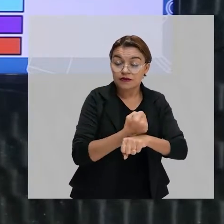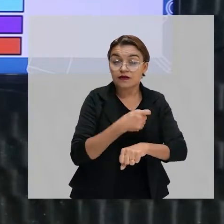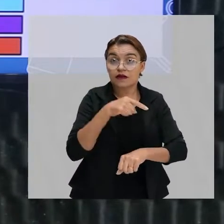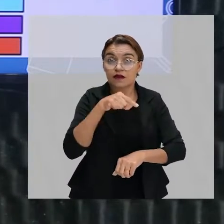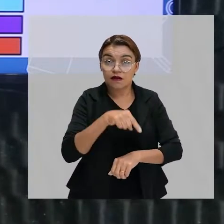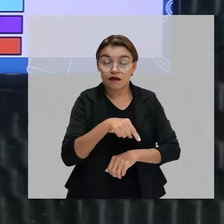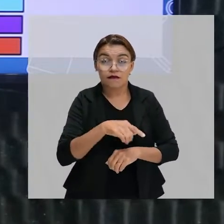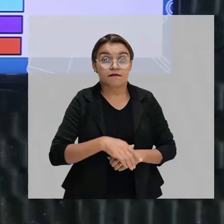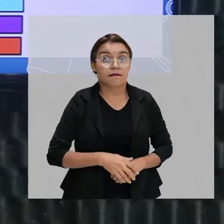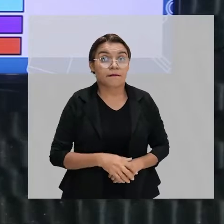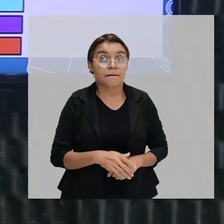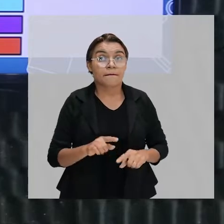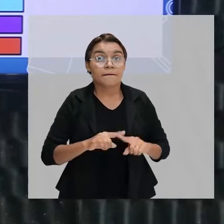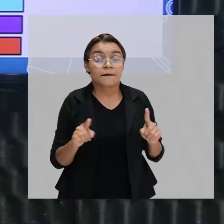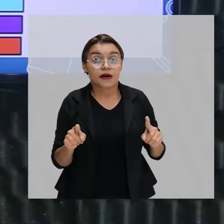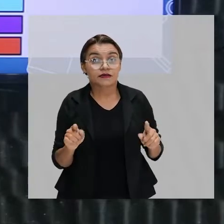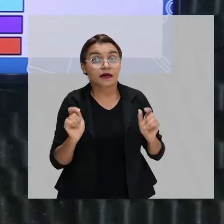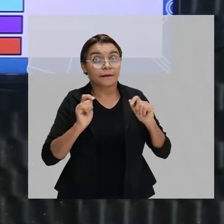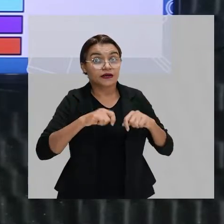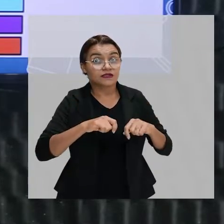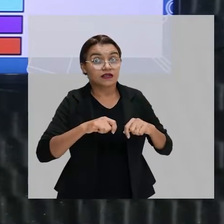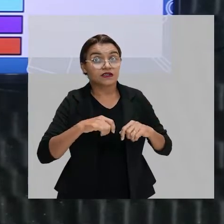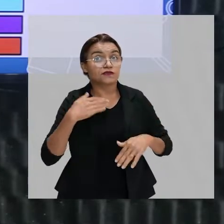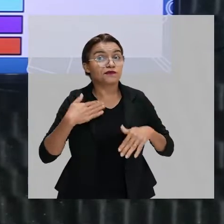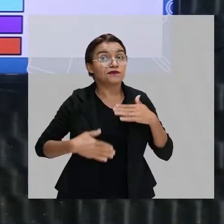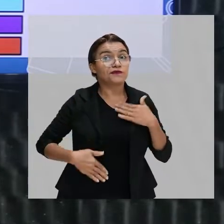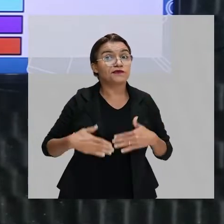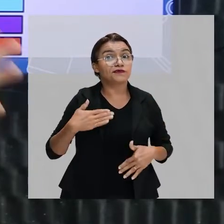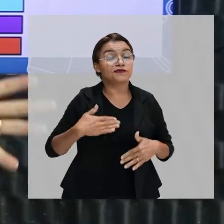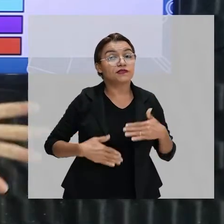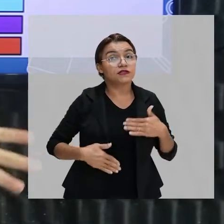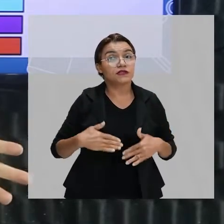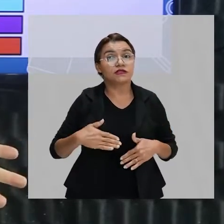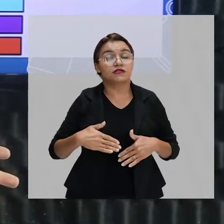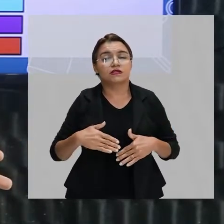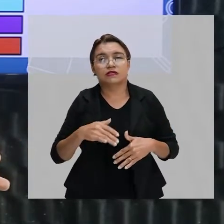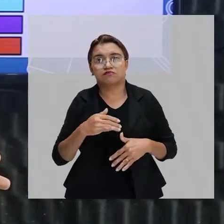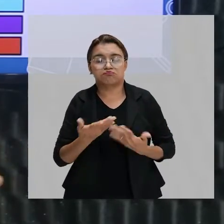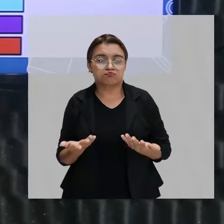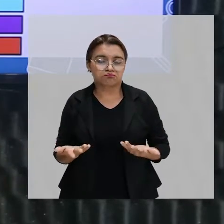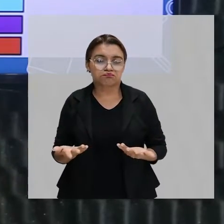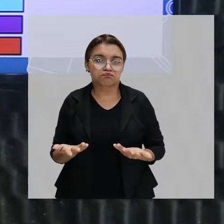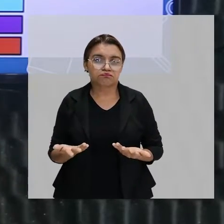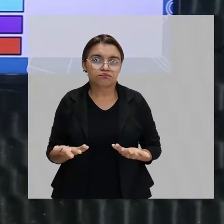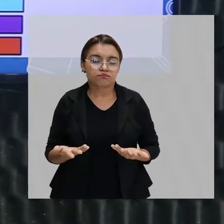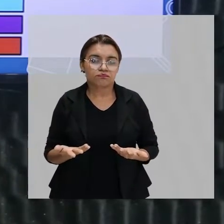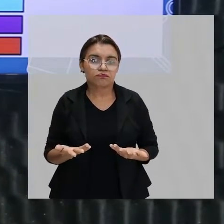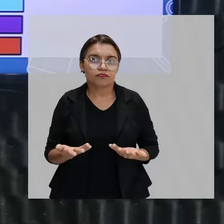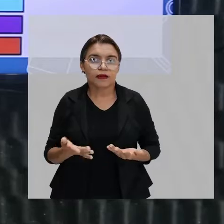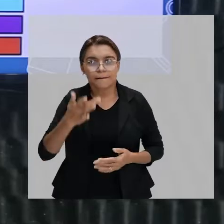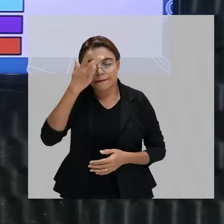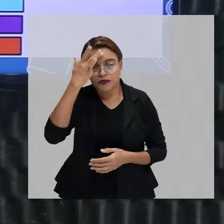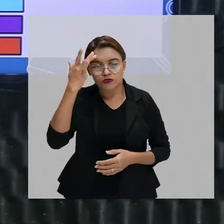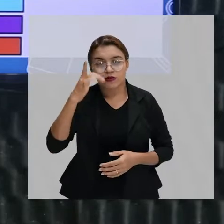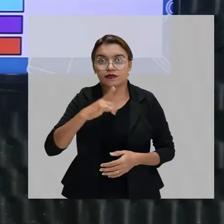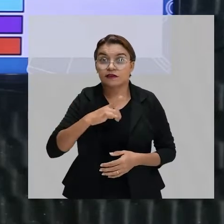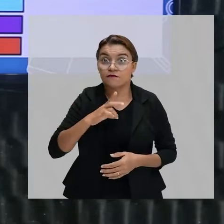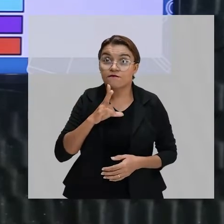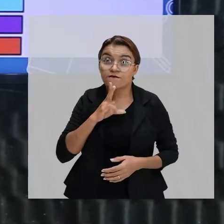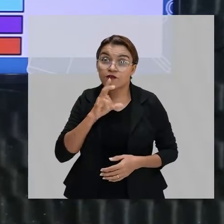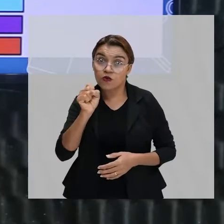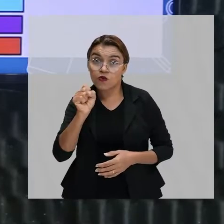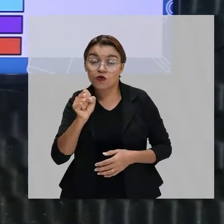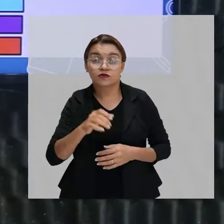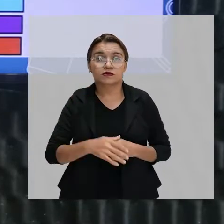atividade laboral e ele tem as suas capacidades físicas bem definidas digamos assim ele é um indivíduo que ele tem muita força